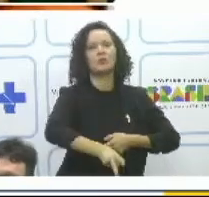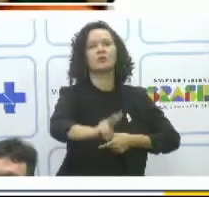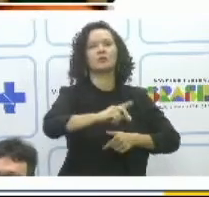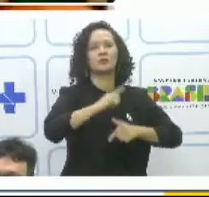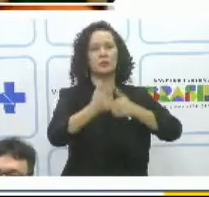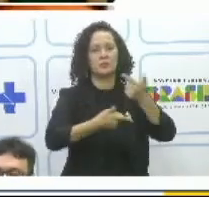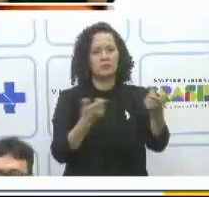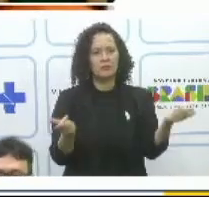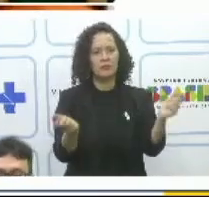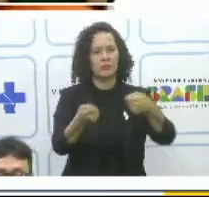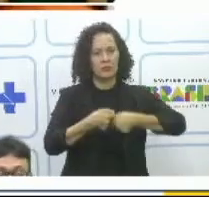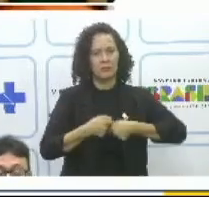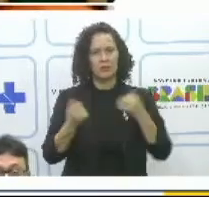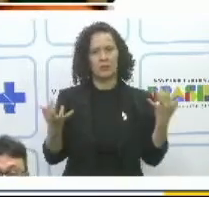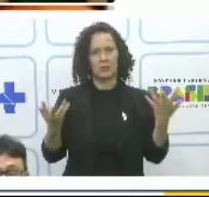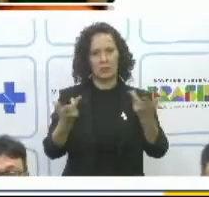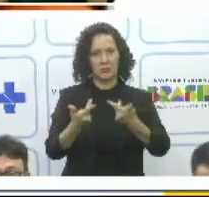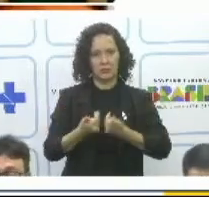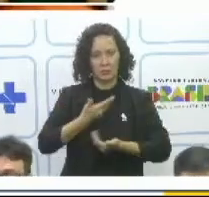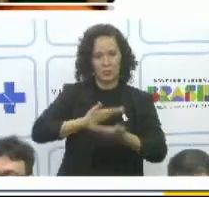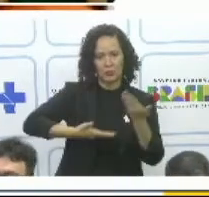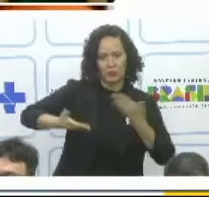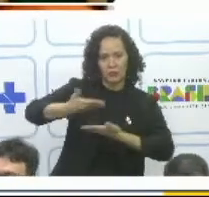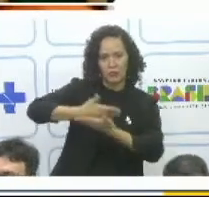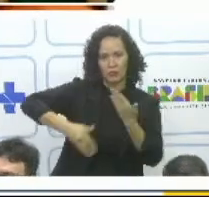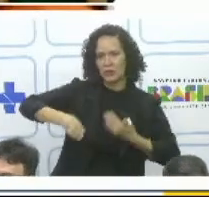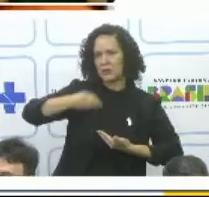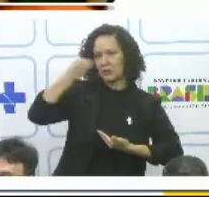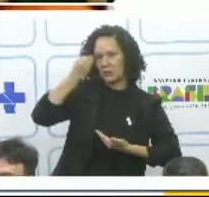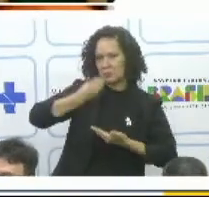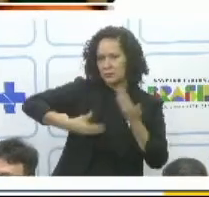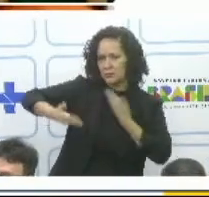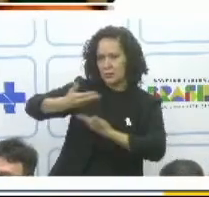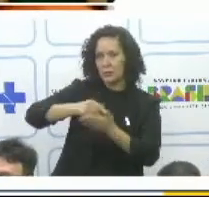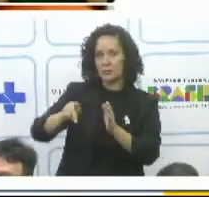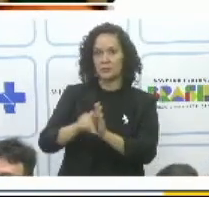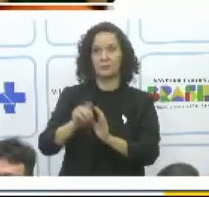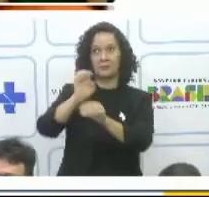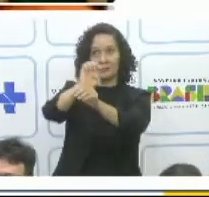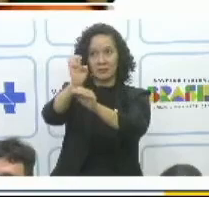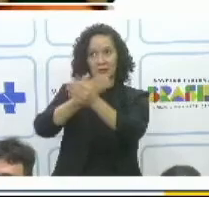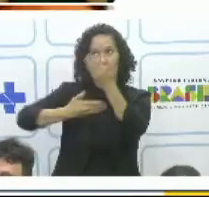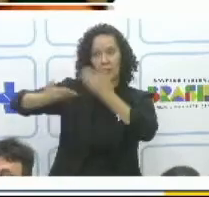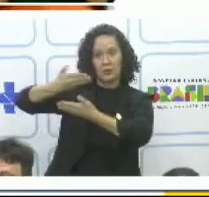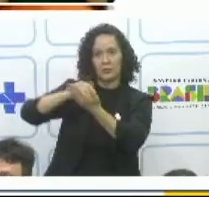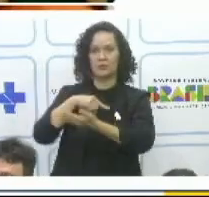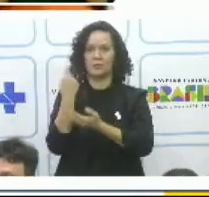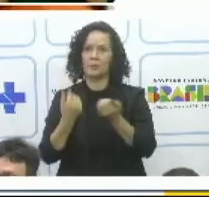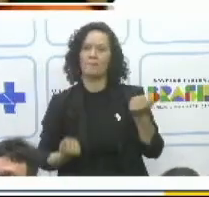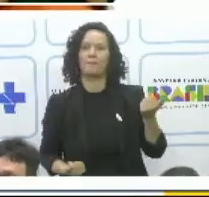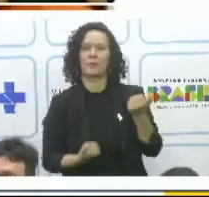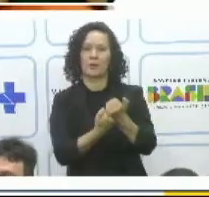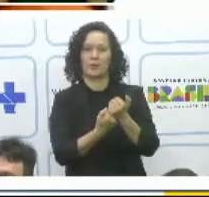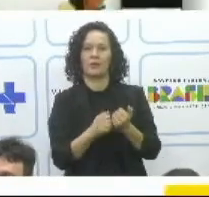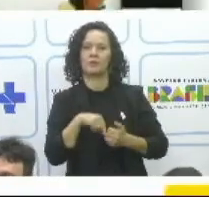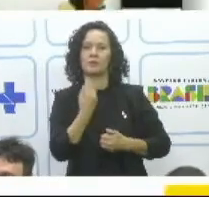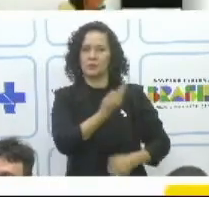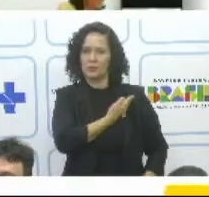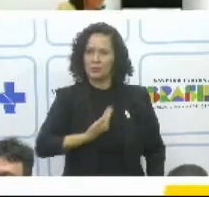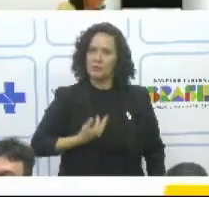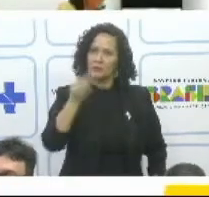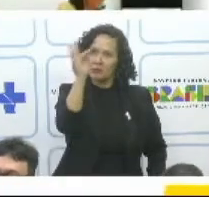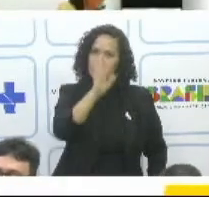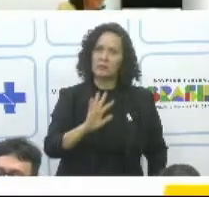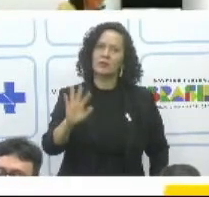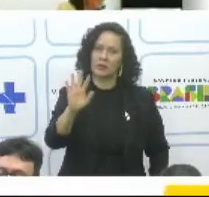de capacitação, de qualificação, de troca de experiência entre os próprios estados, né, apoiado pelo governo